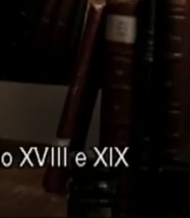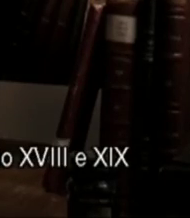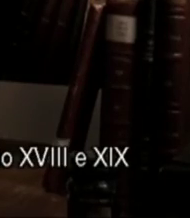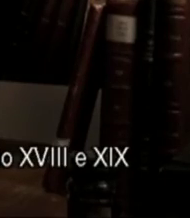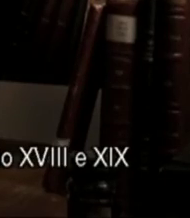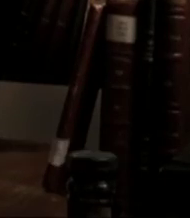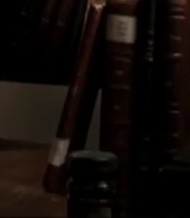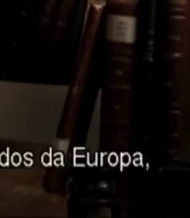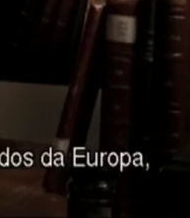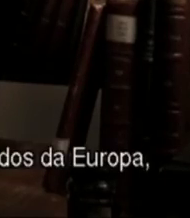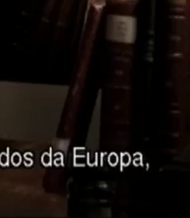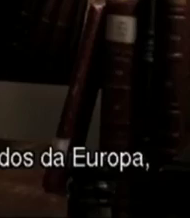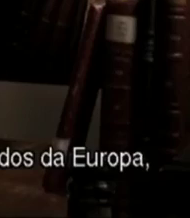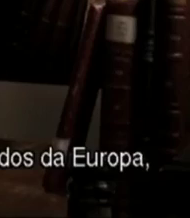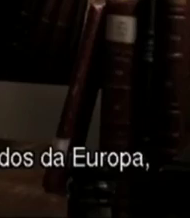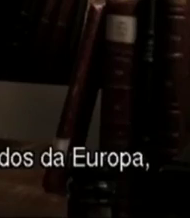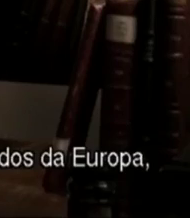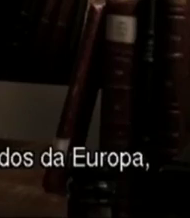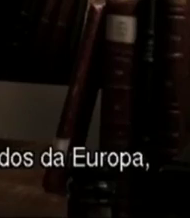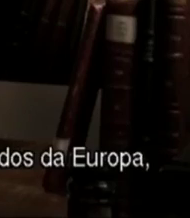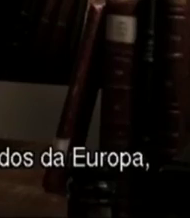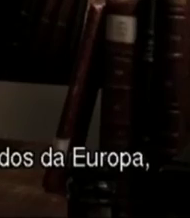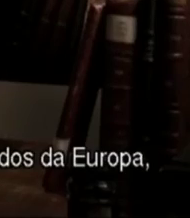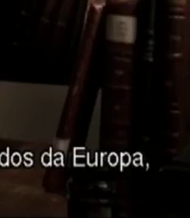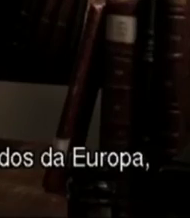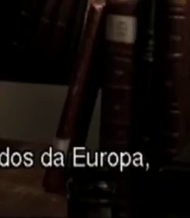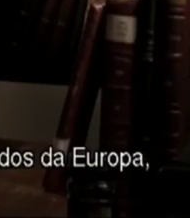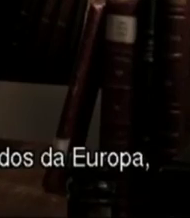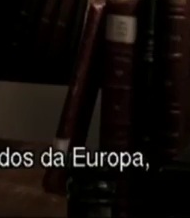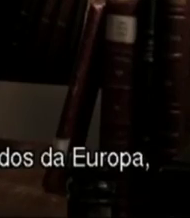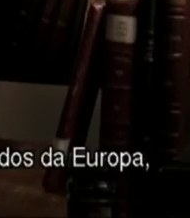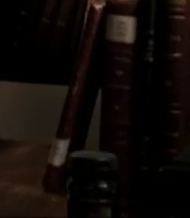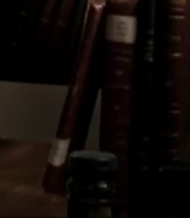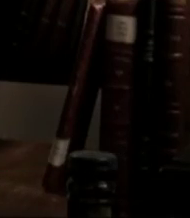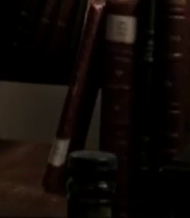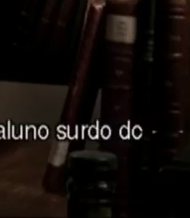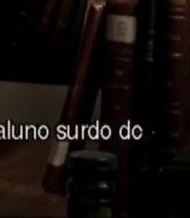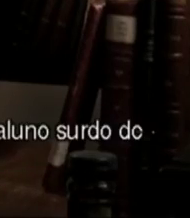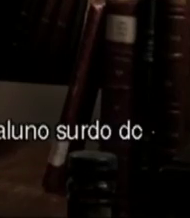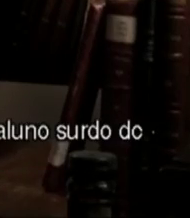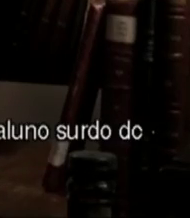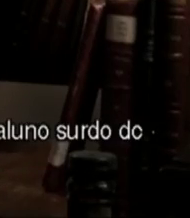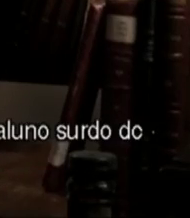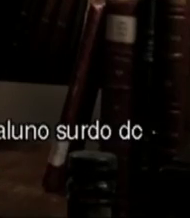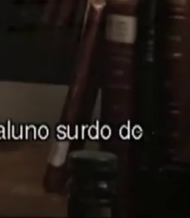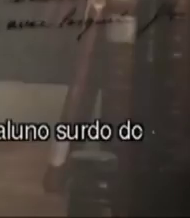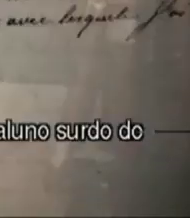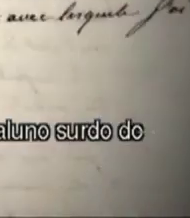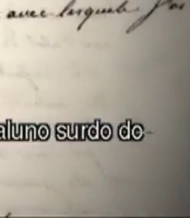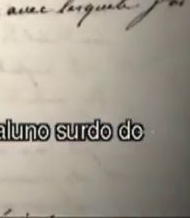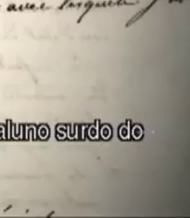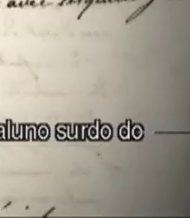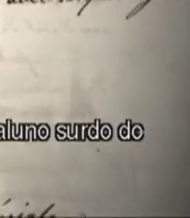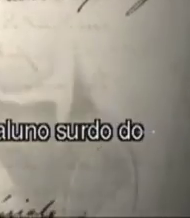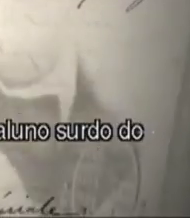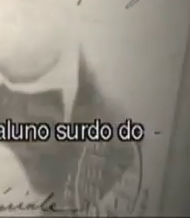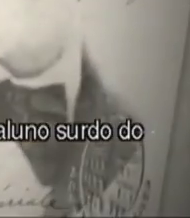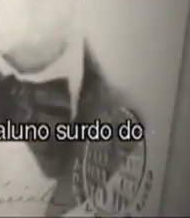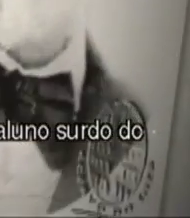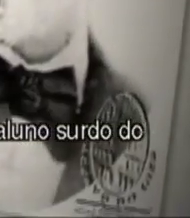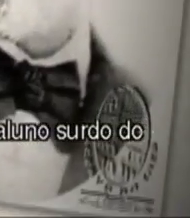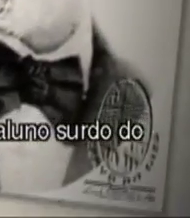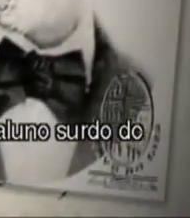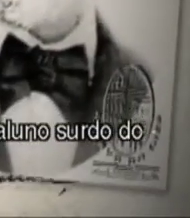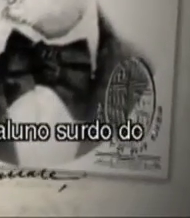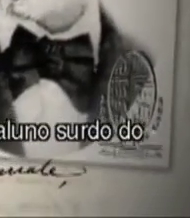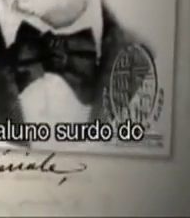e XIX dos grandes institutos de surdos da Europa. Tanto que o fundador do instituto é um ex-aluno surdo